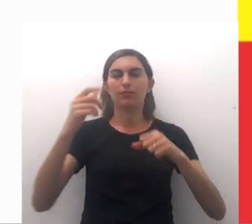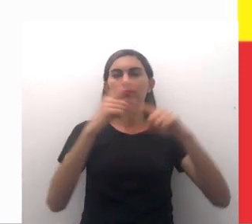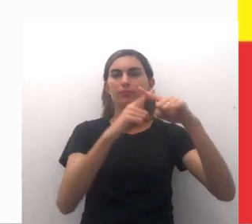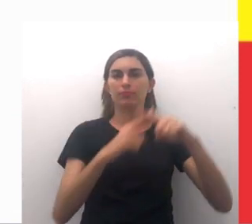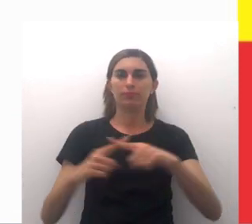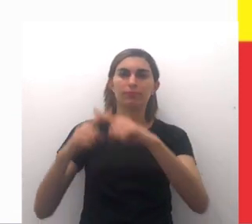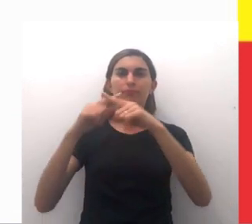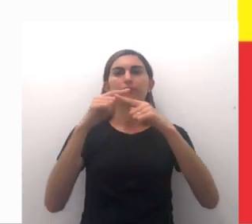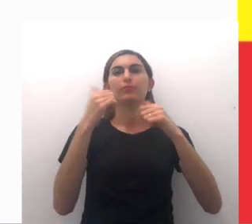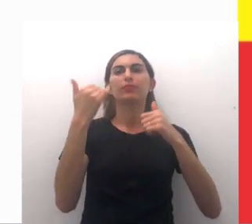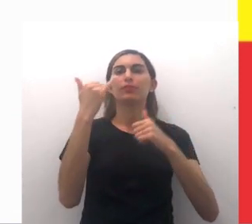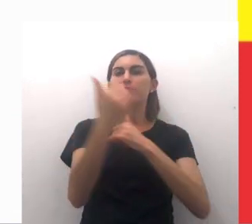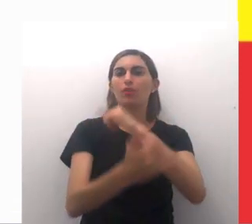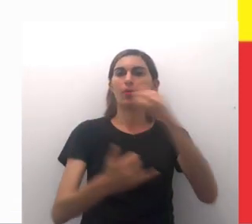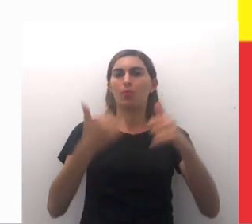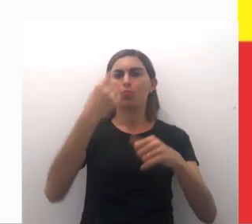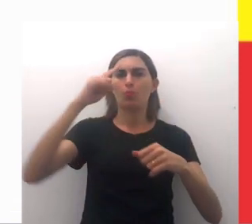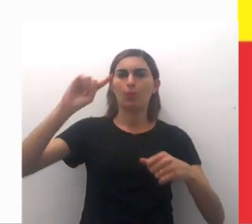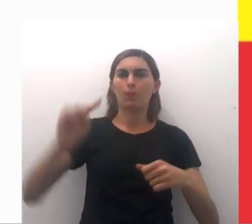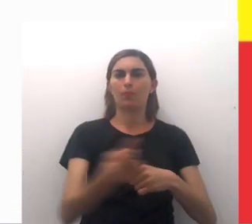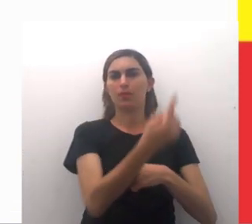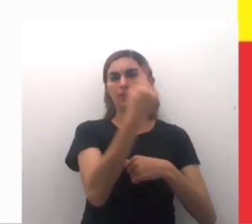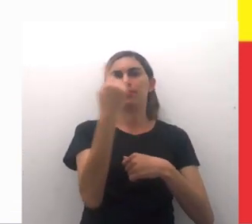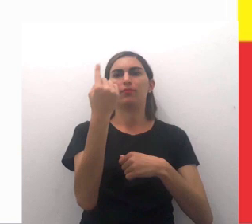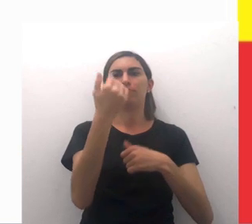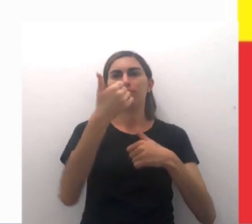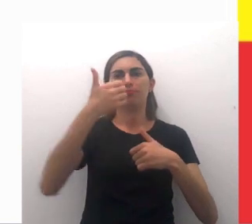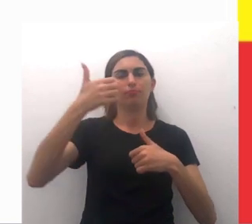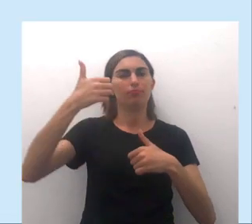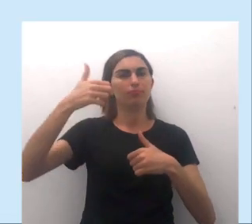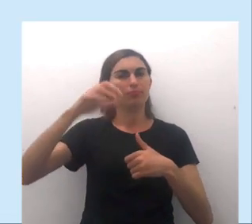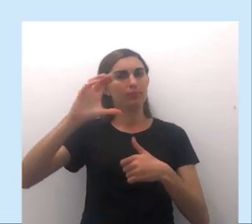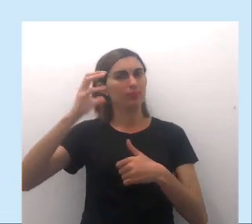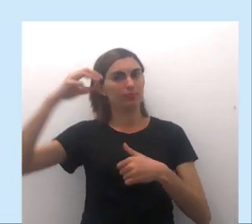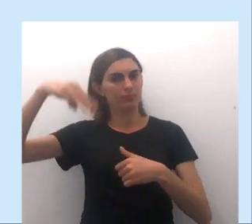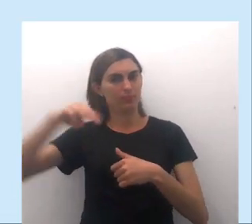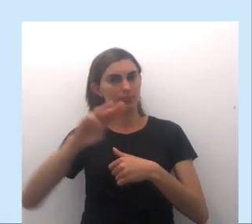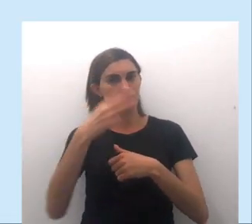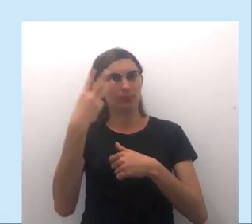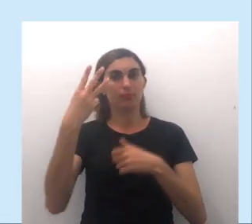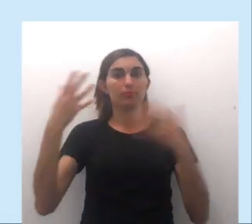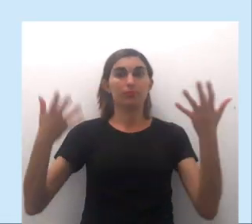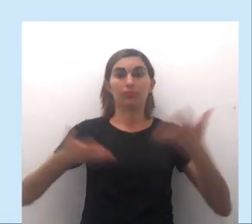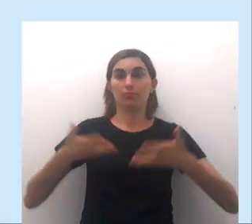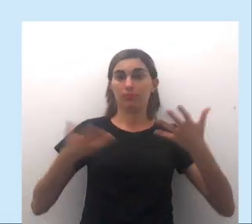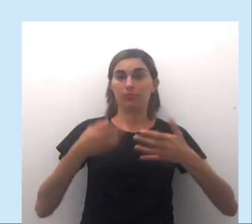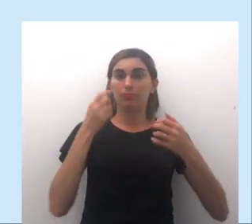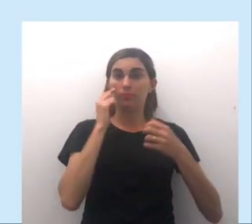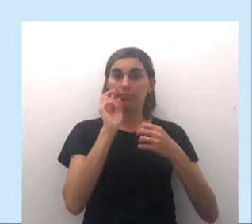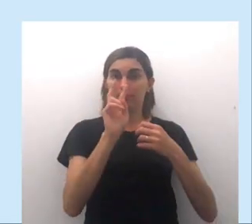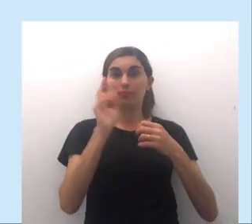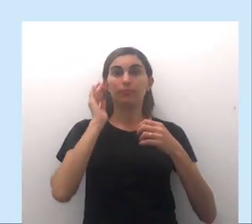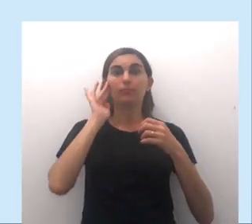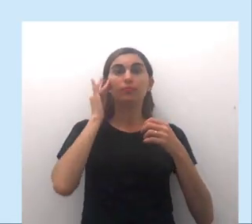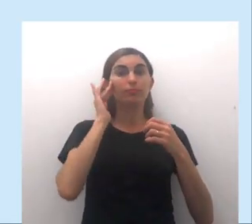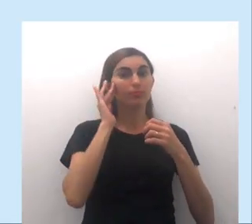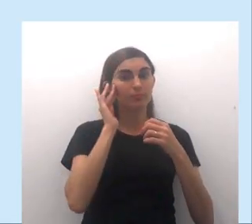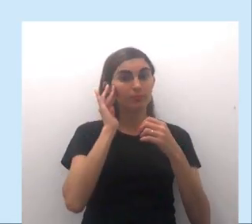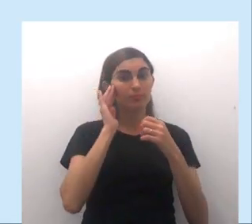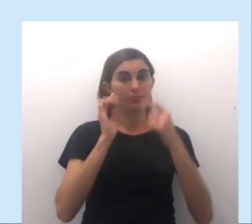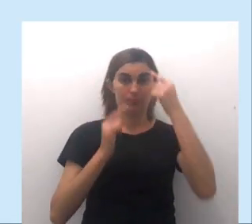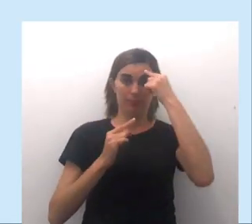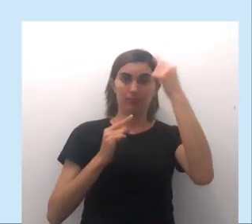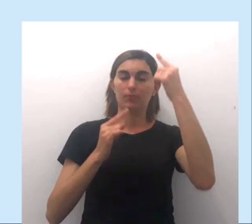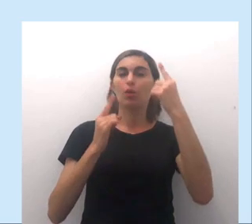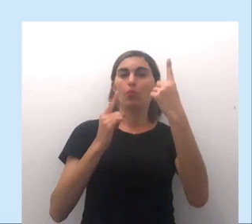dá esta informação, que é 1 milhão de centímetros cúbicos. Agora, iremos entender